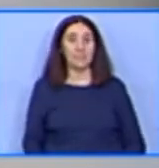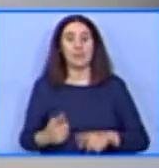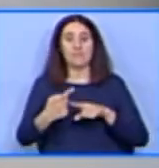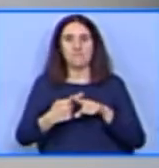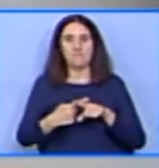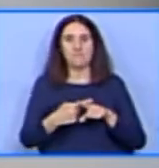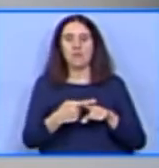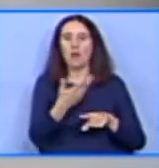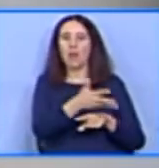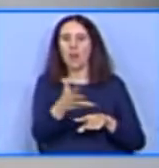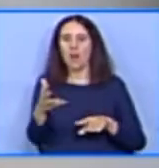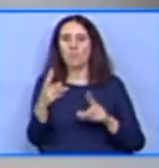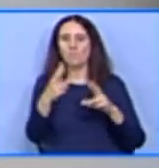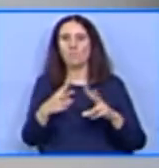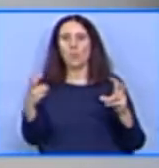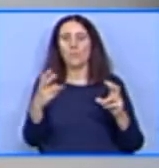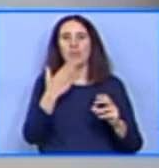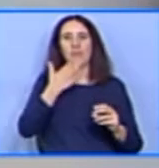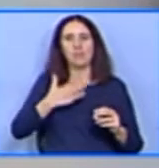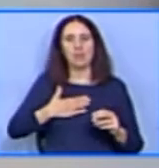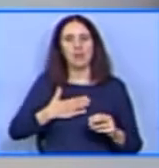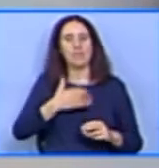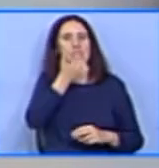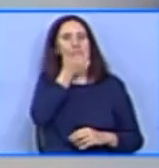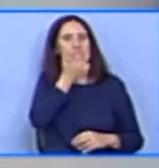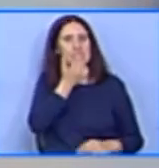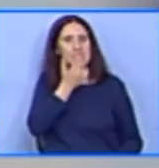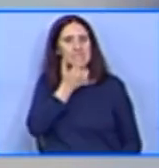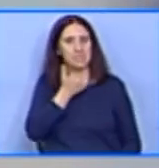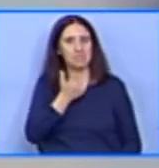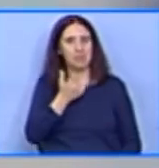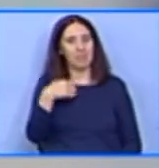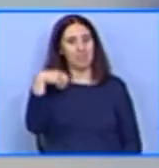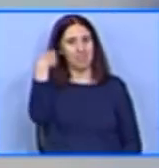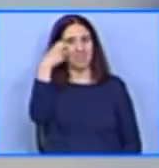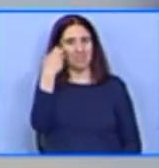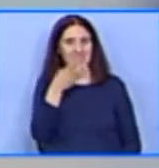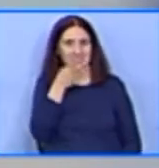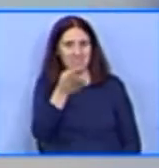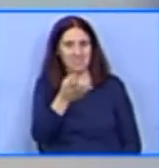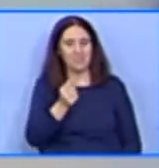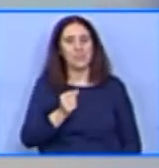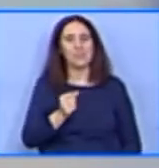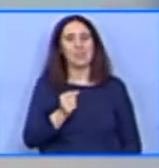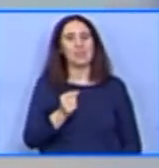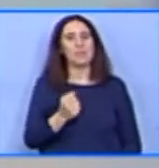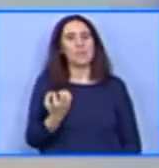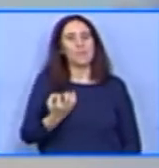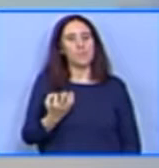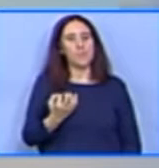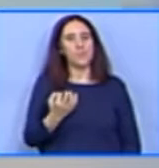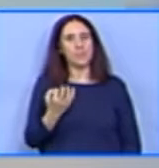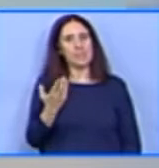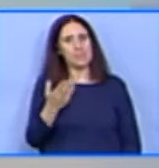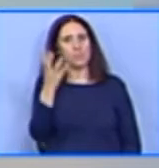motivações que nos levem a usufruir com gozo, com prazer, como acabas de dizer, exatamente esta